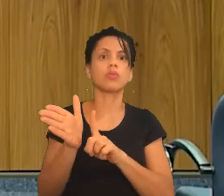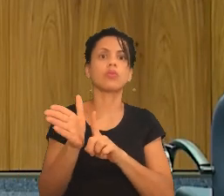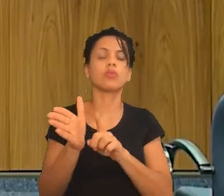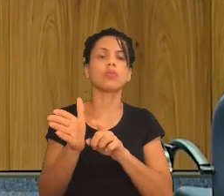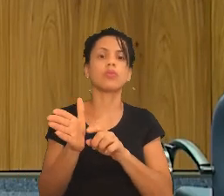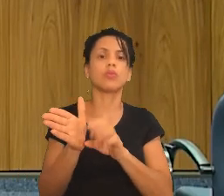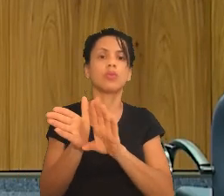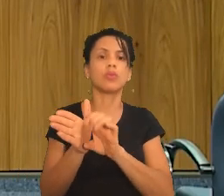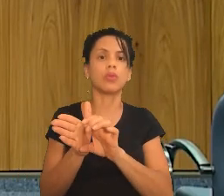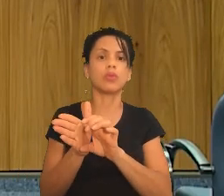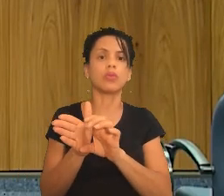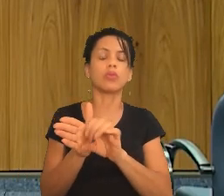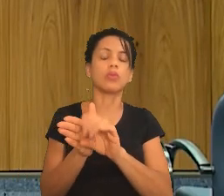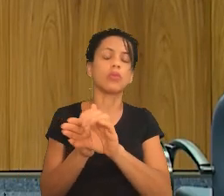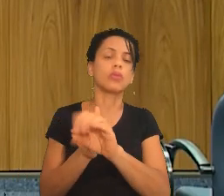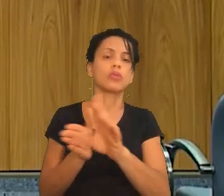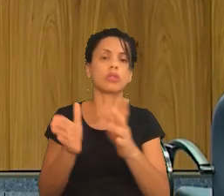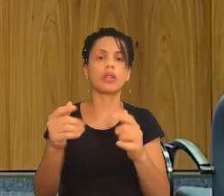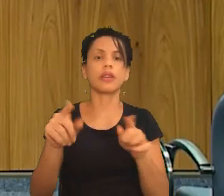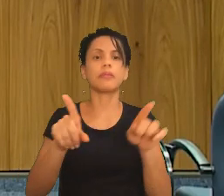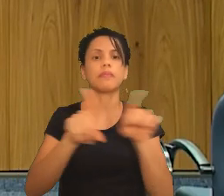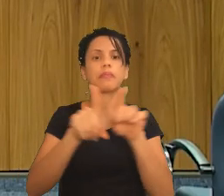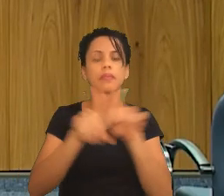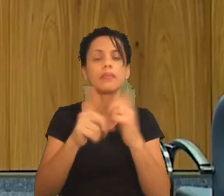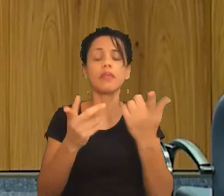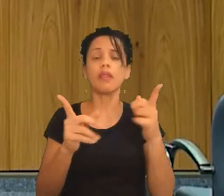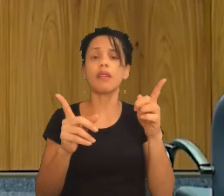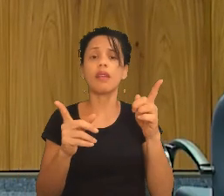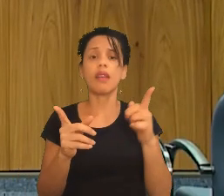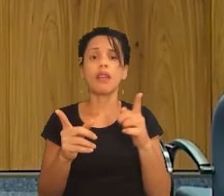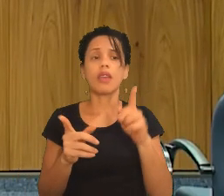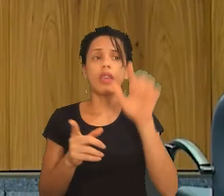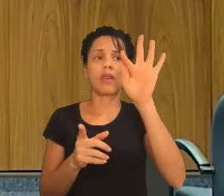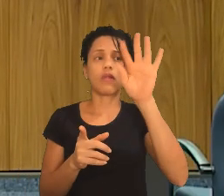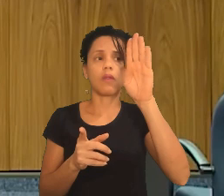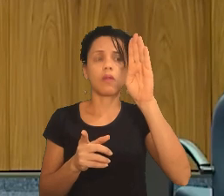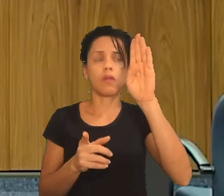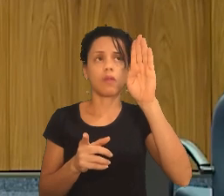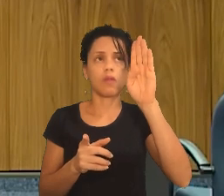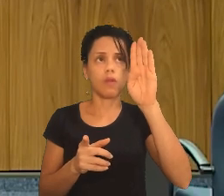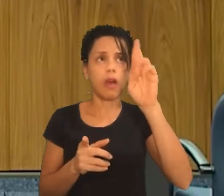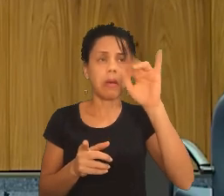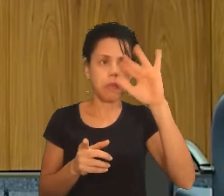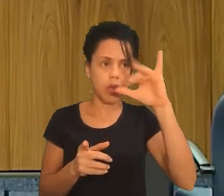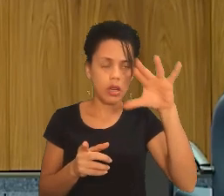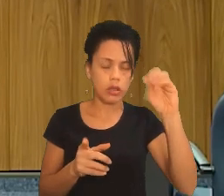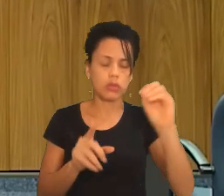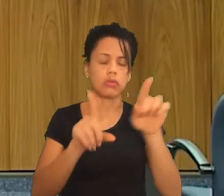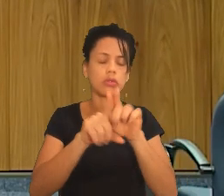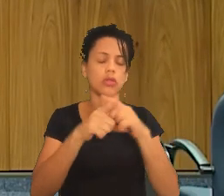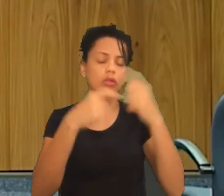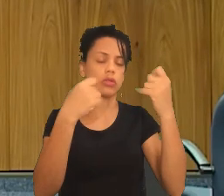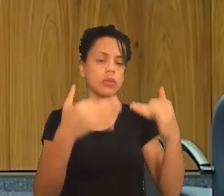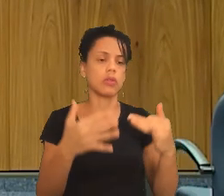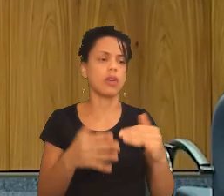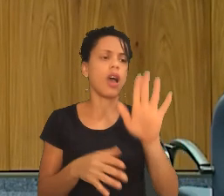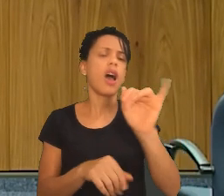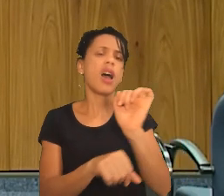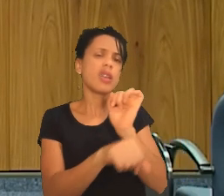Fabrício, até meu parceiro, que falou isso. E aí, eles falaram, aguarda um momento, eles